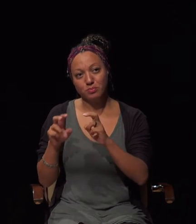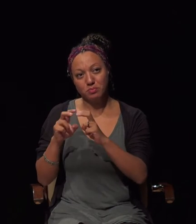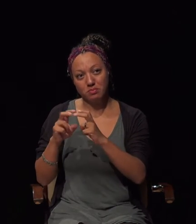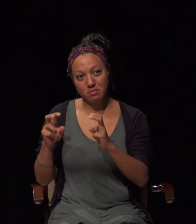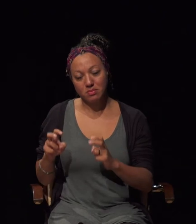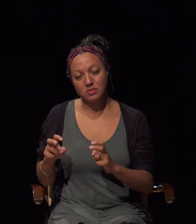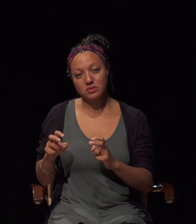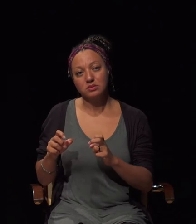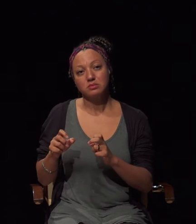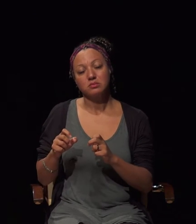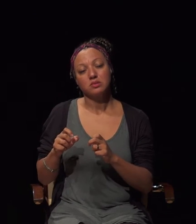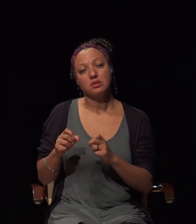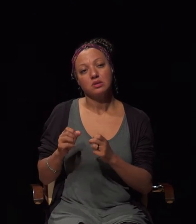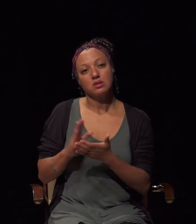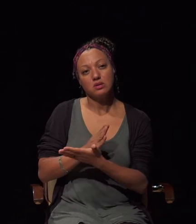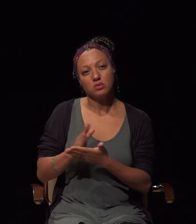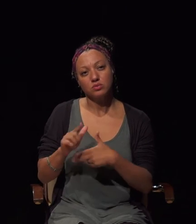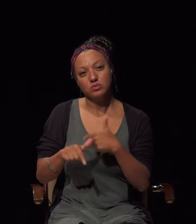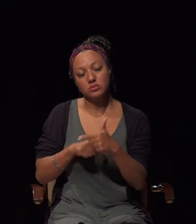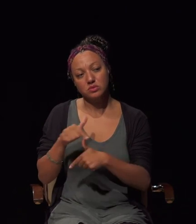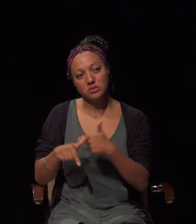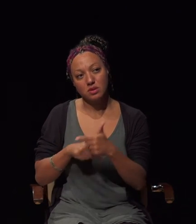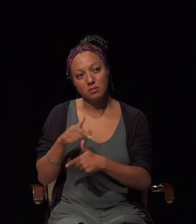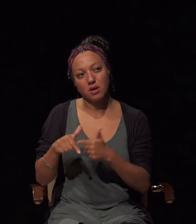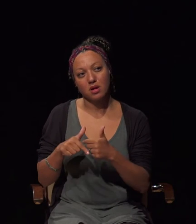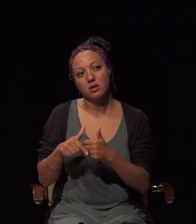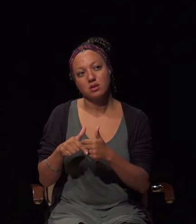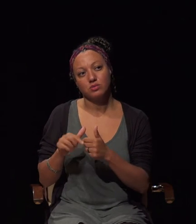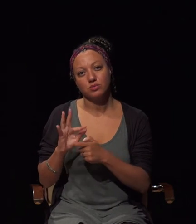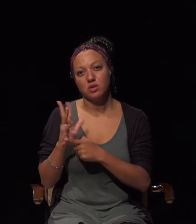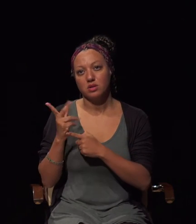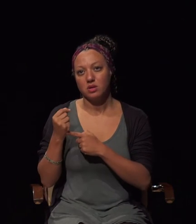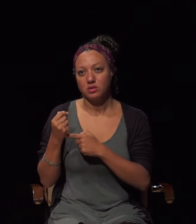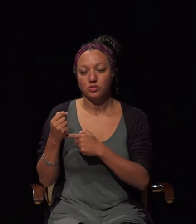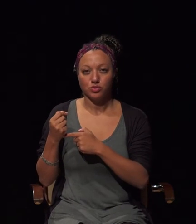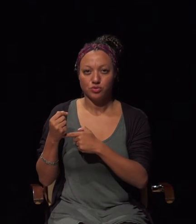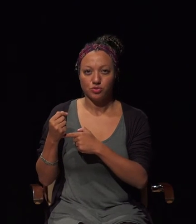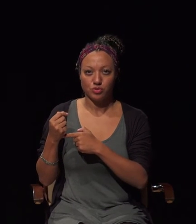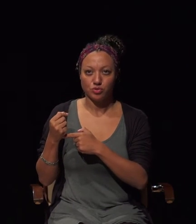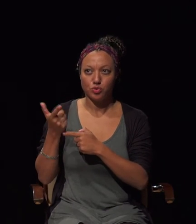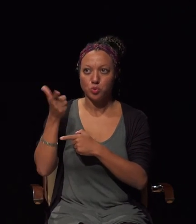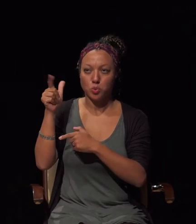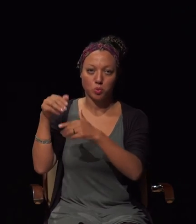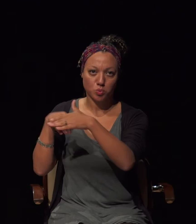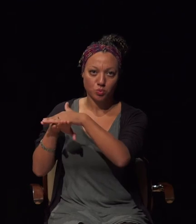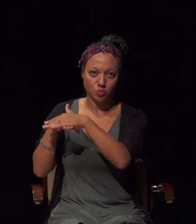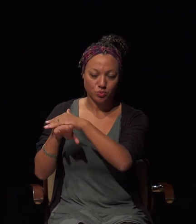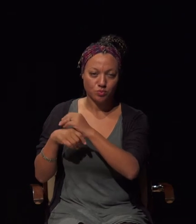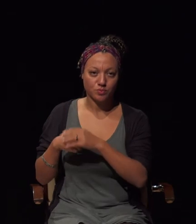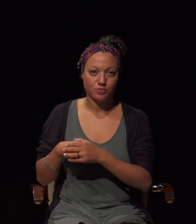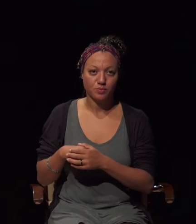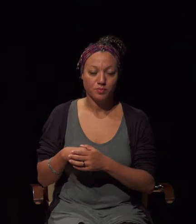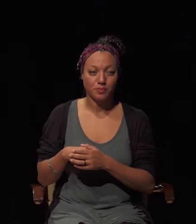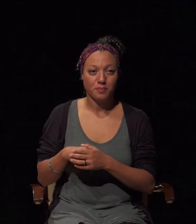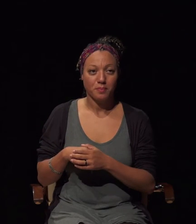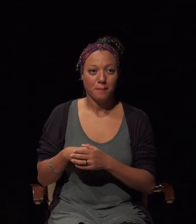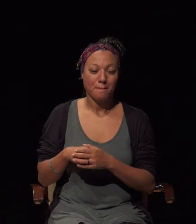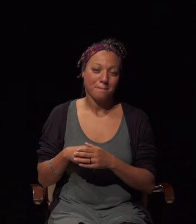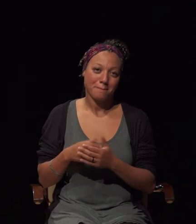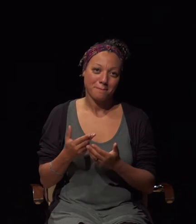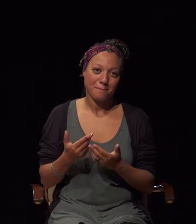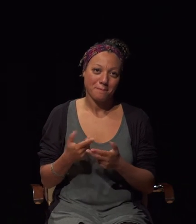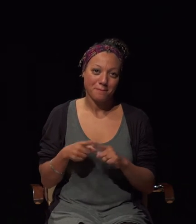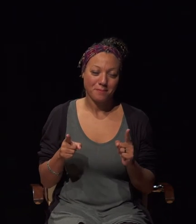H trabalhos de eh de outros acervos mas num Museu como o